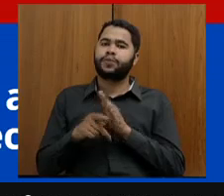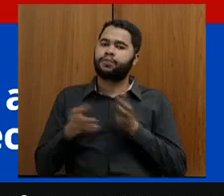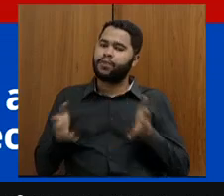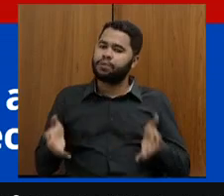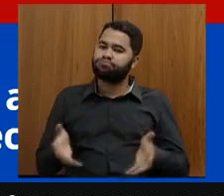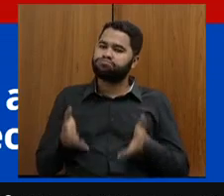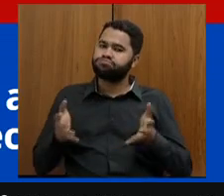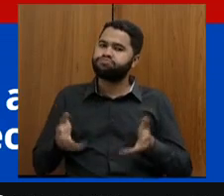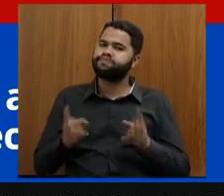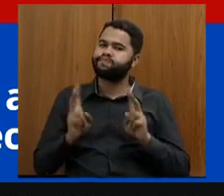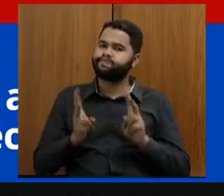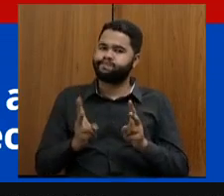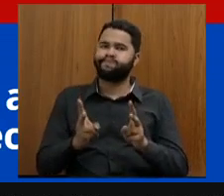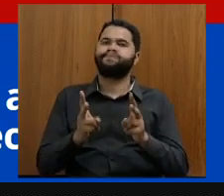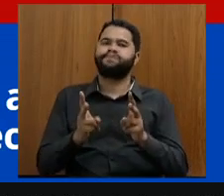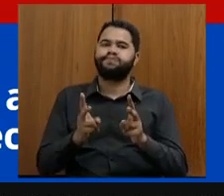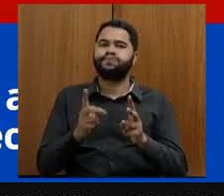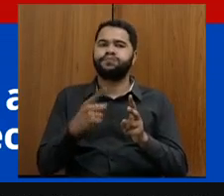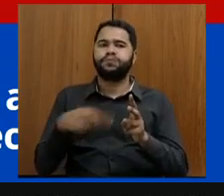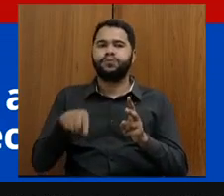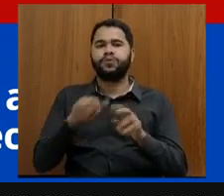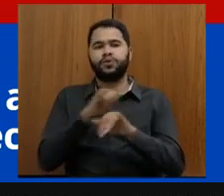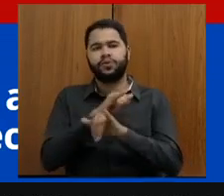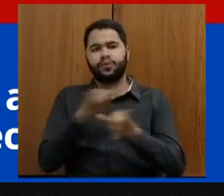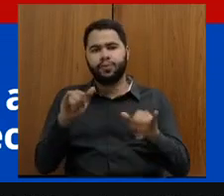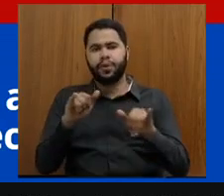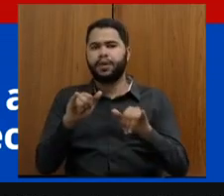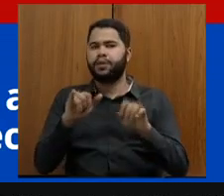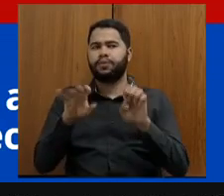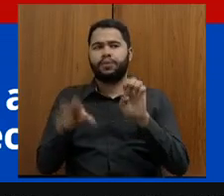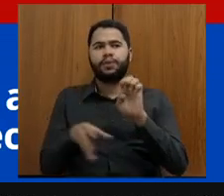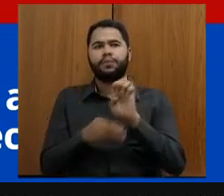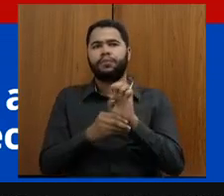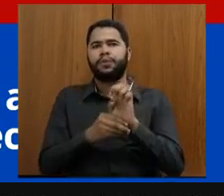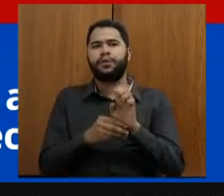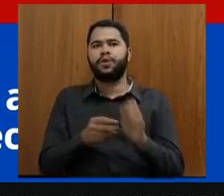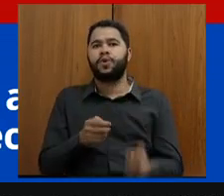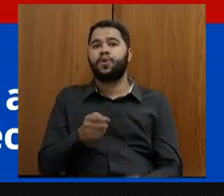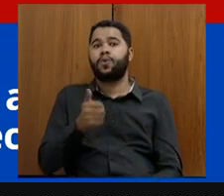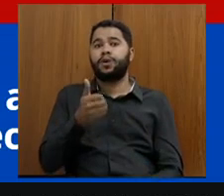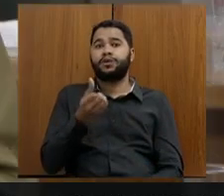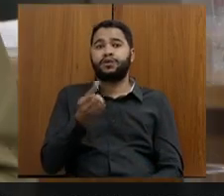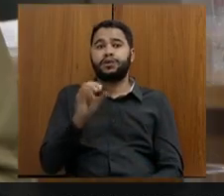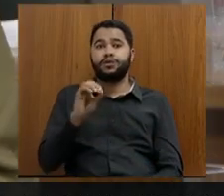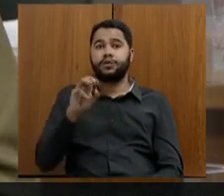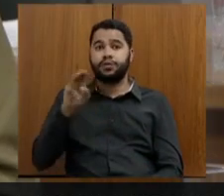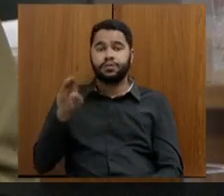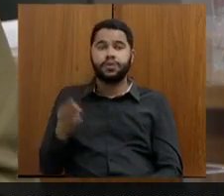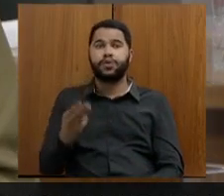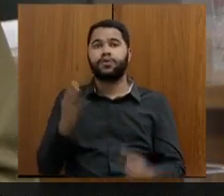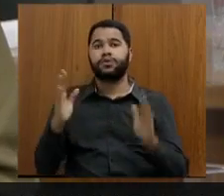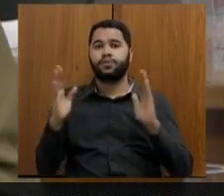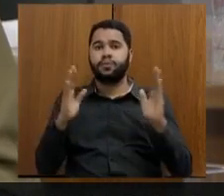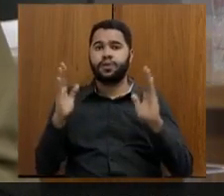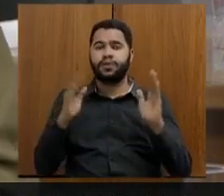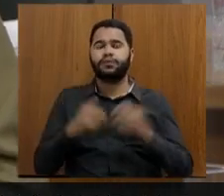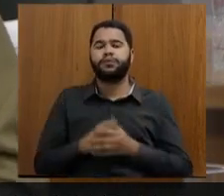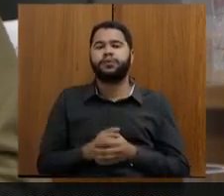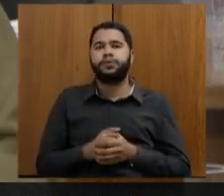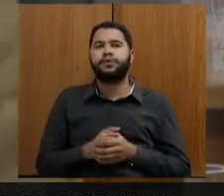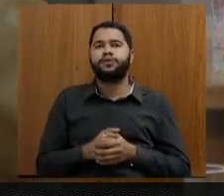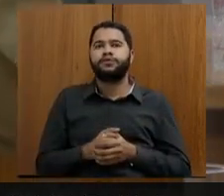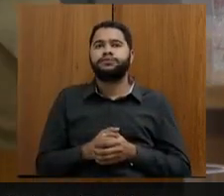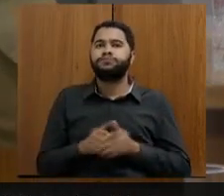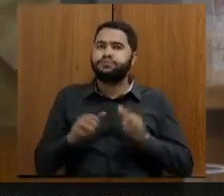este continua investindo né como a gente ficou aqui as emendas mais de 60 milhões nesse período de emendas